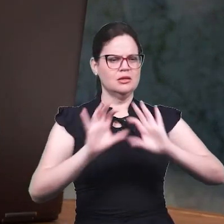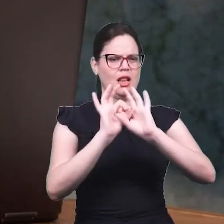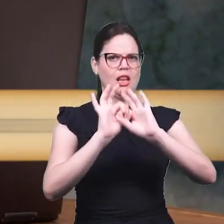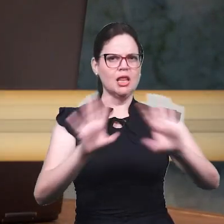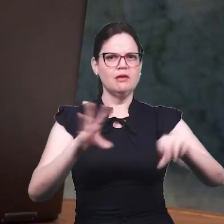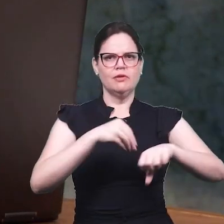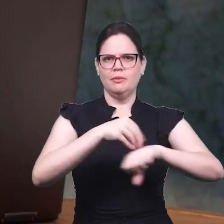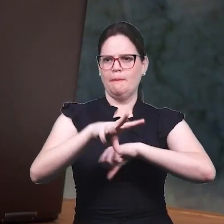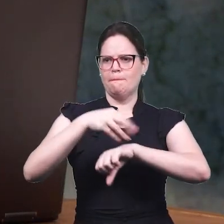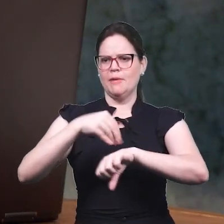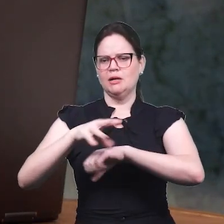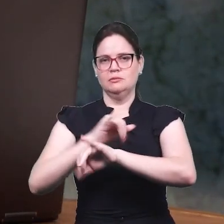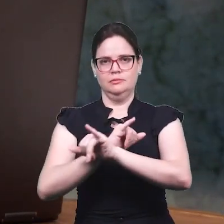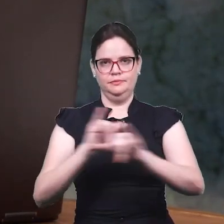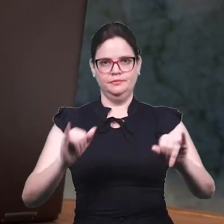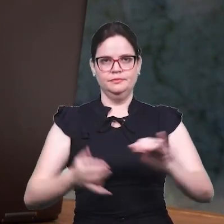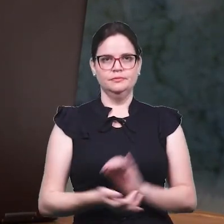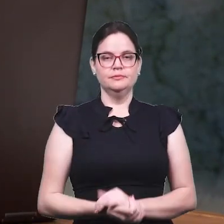na palavra: